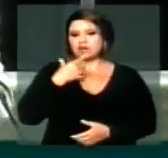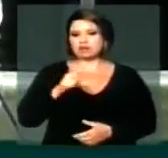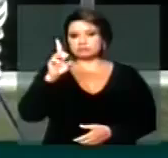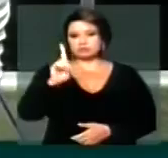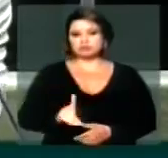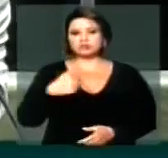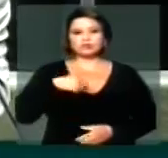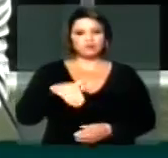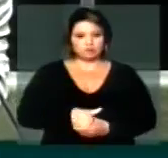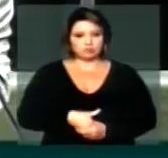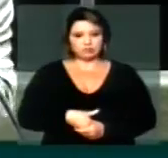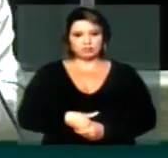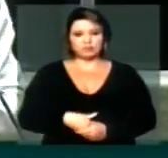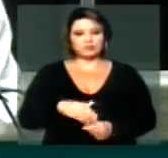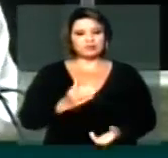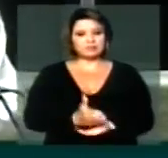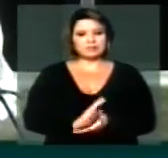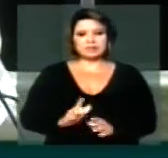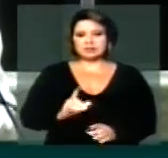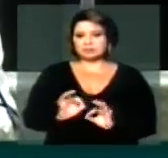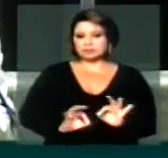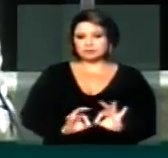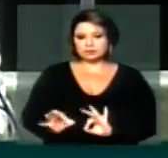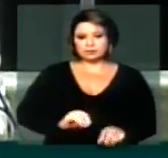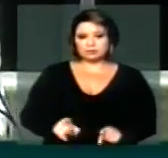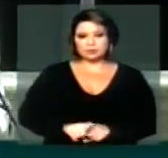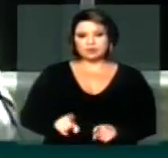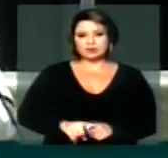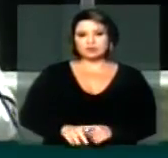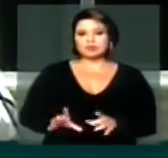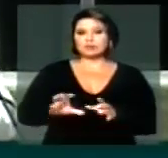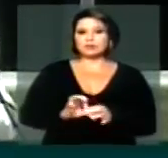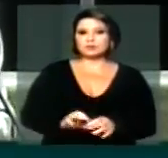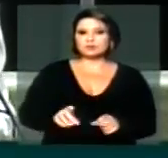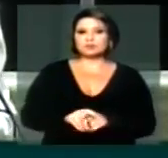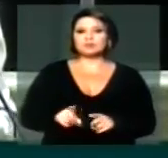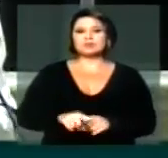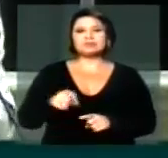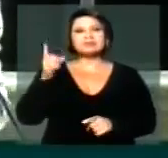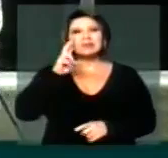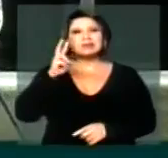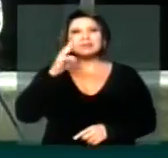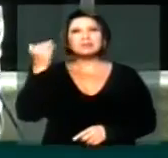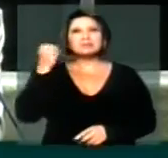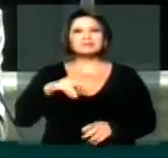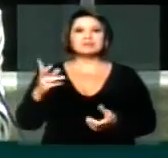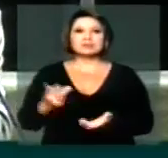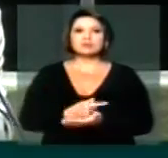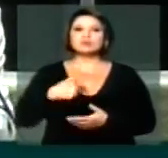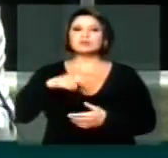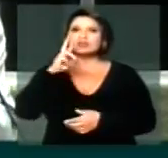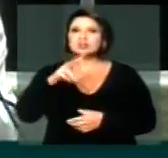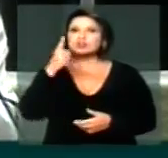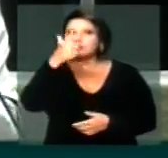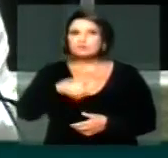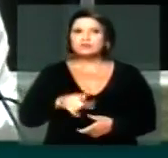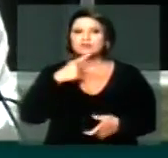voto, que é contra as artimanhas, as articulações, a reiterada velha política que as